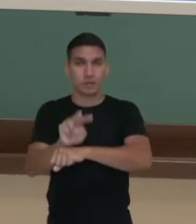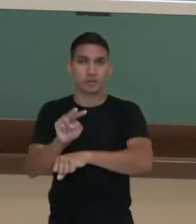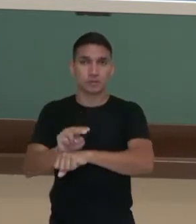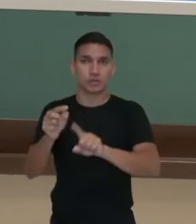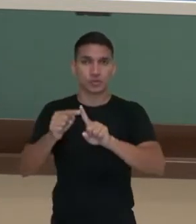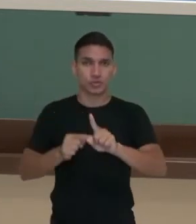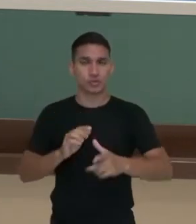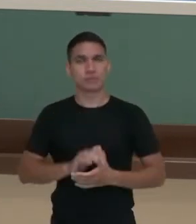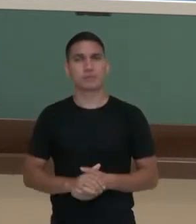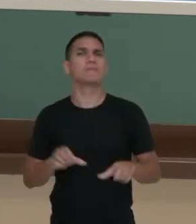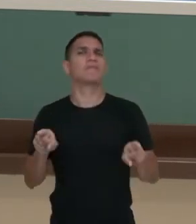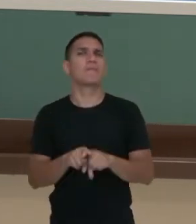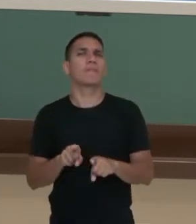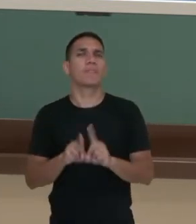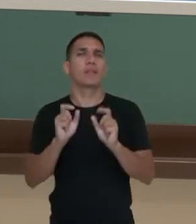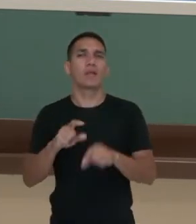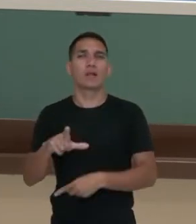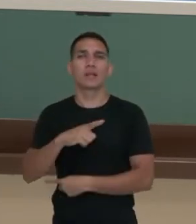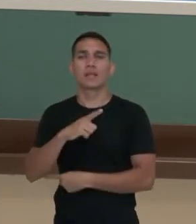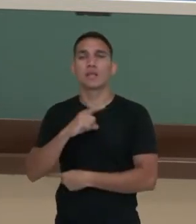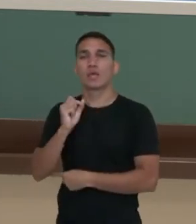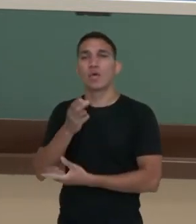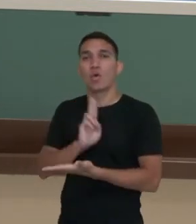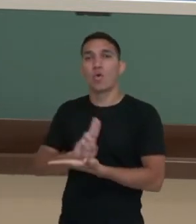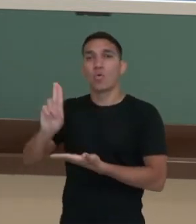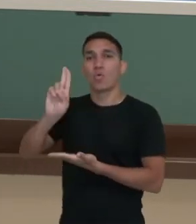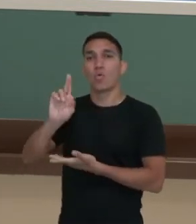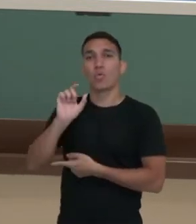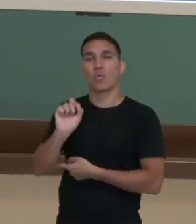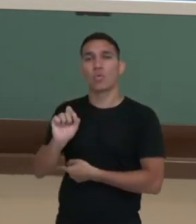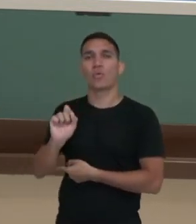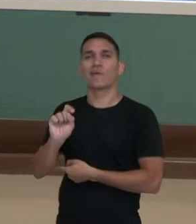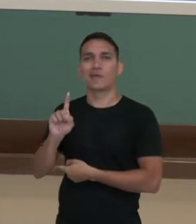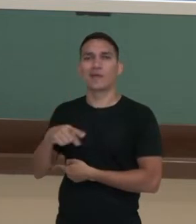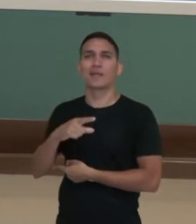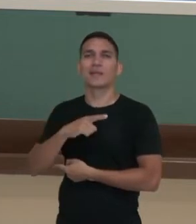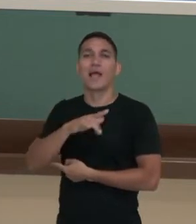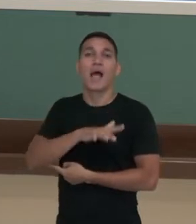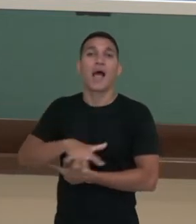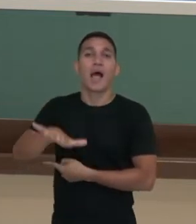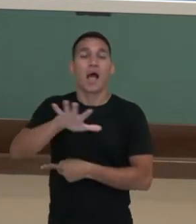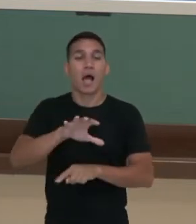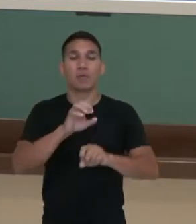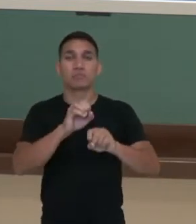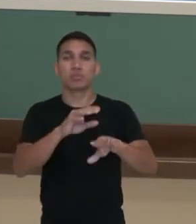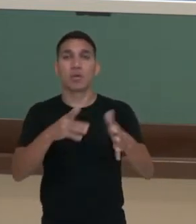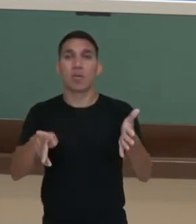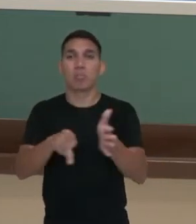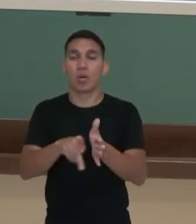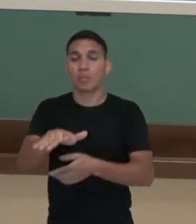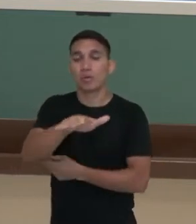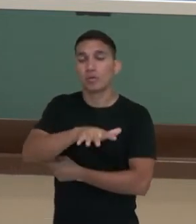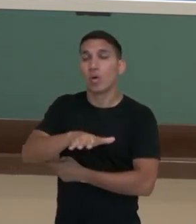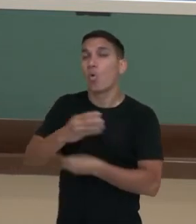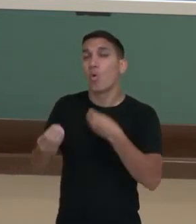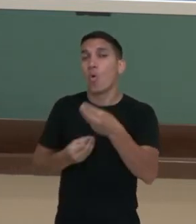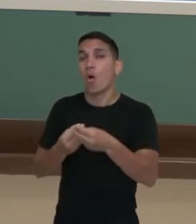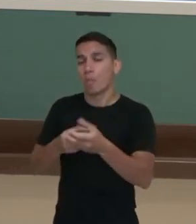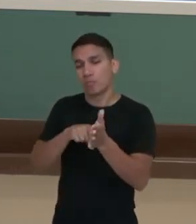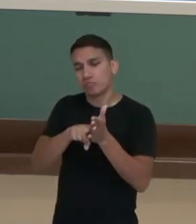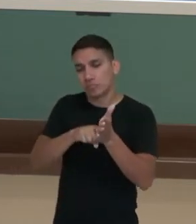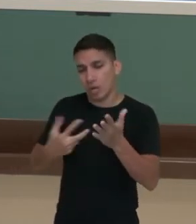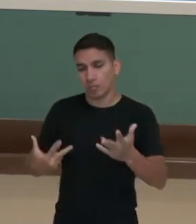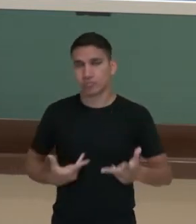na Universidade de Stanford, estão criando ambientes para a aprendizagem de procedimentos cirúrgicos